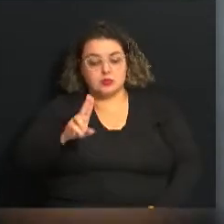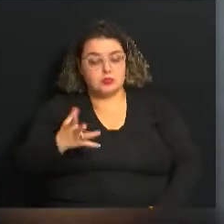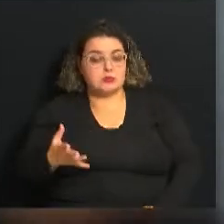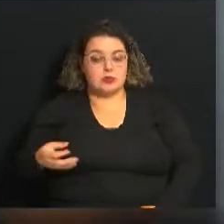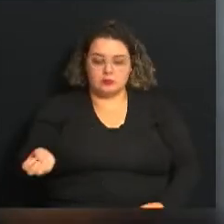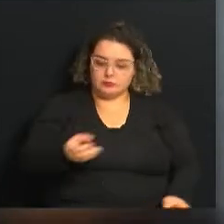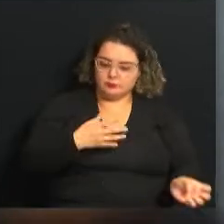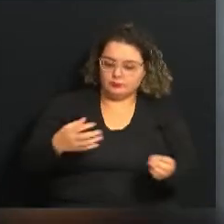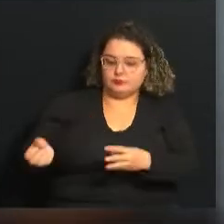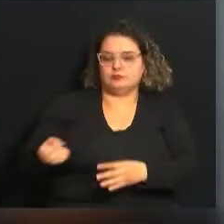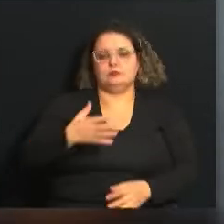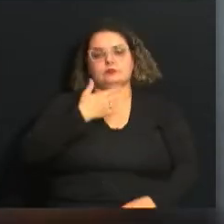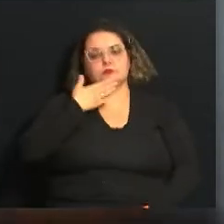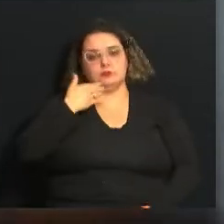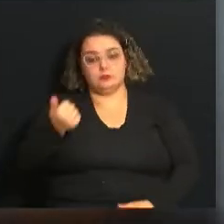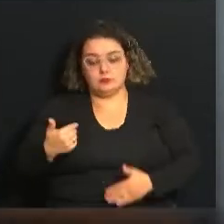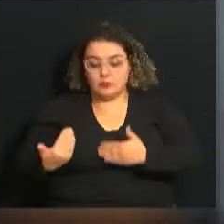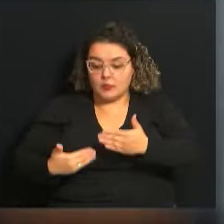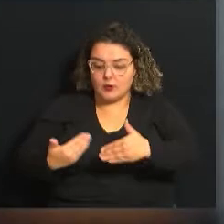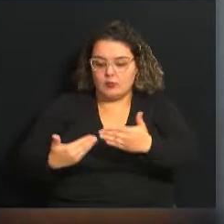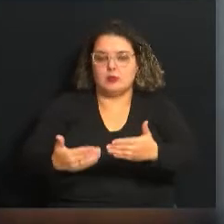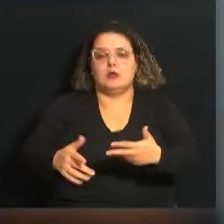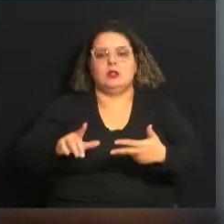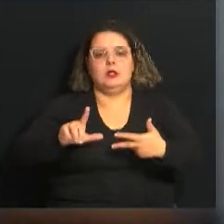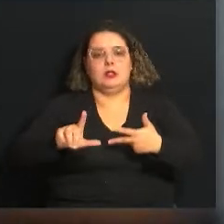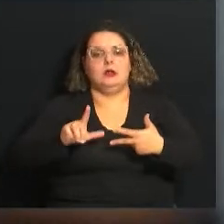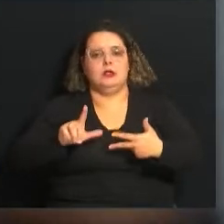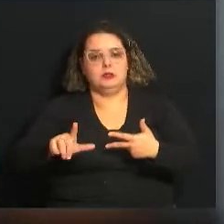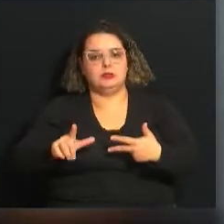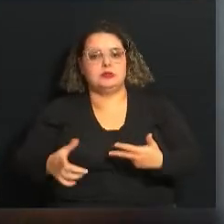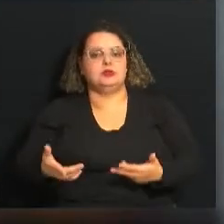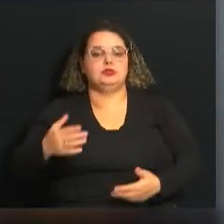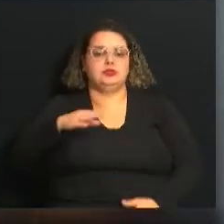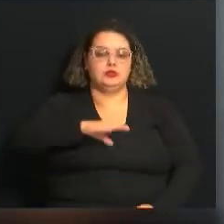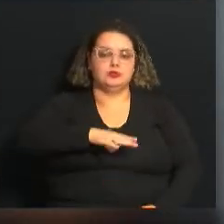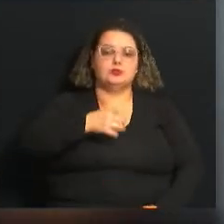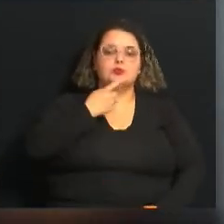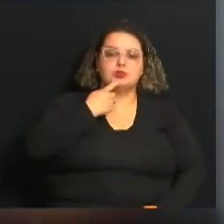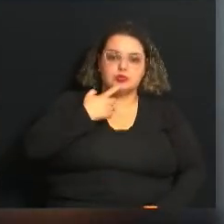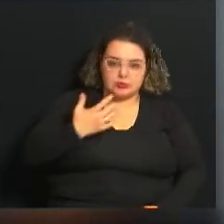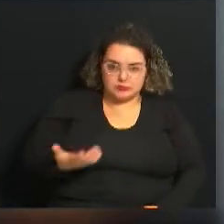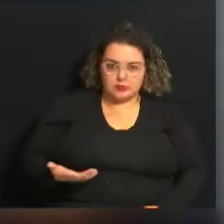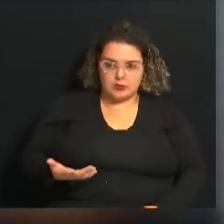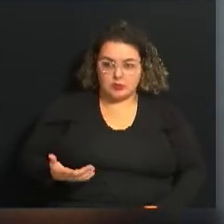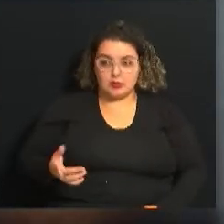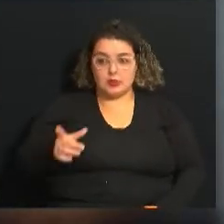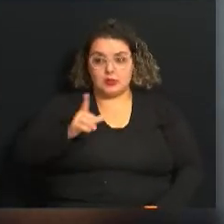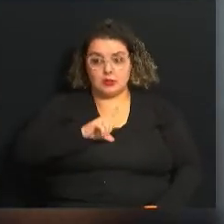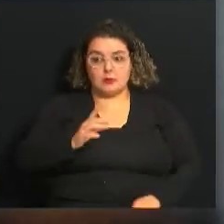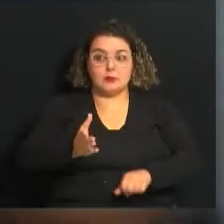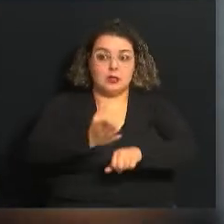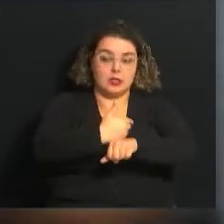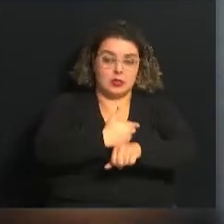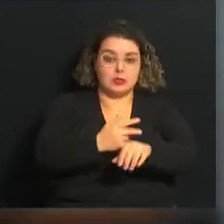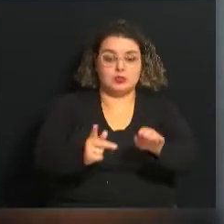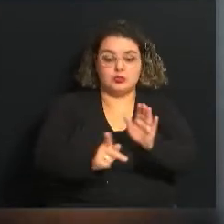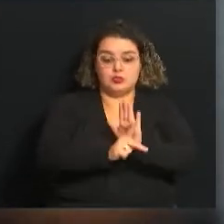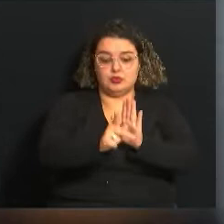e melhoria no processo legislativo municipal. Nós temos, antes dos projetos